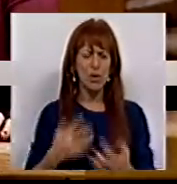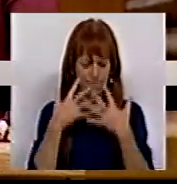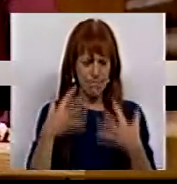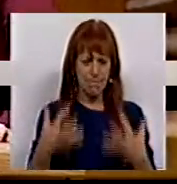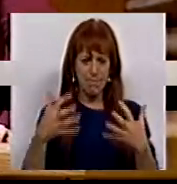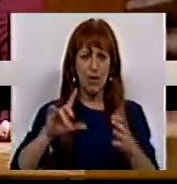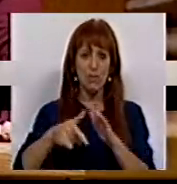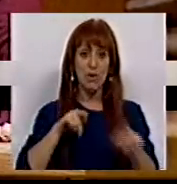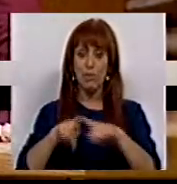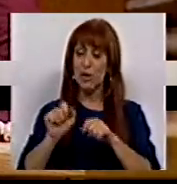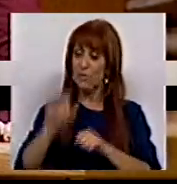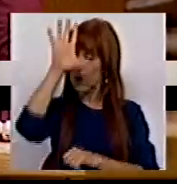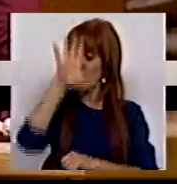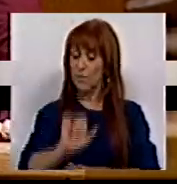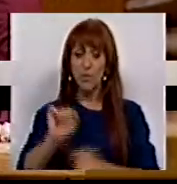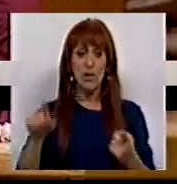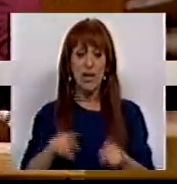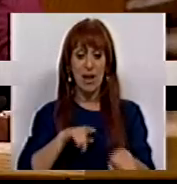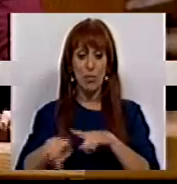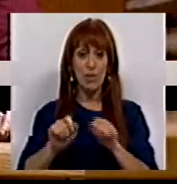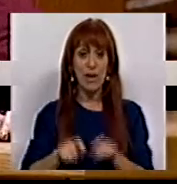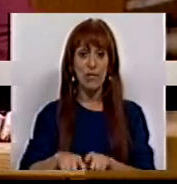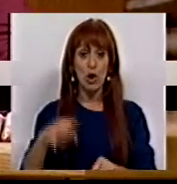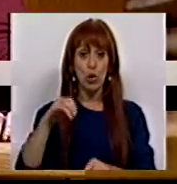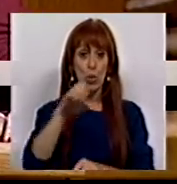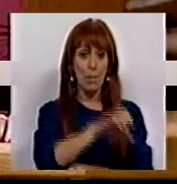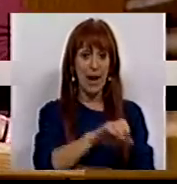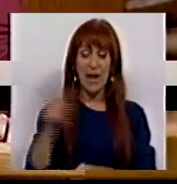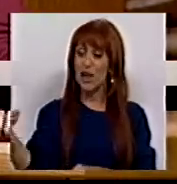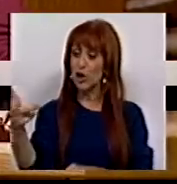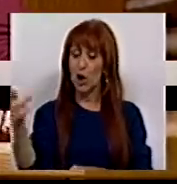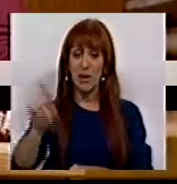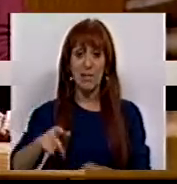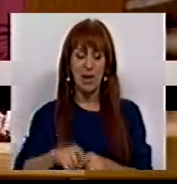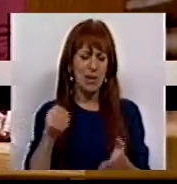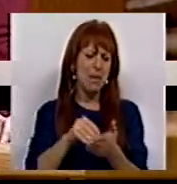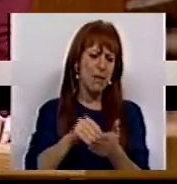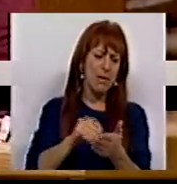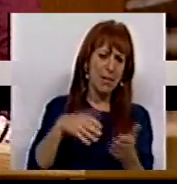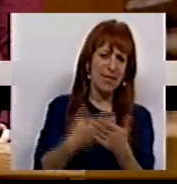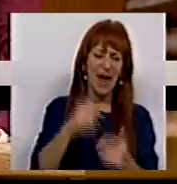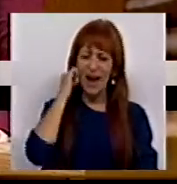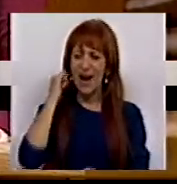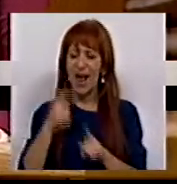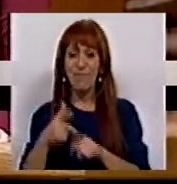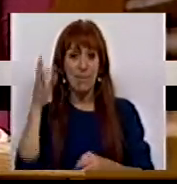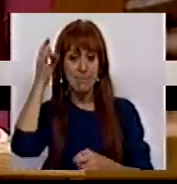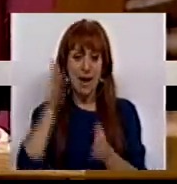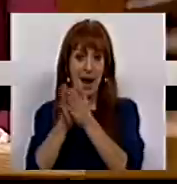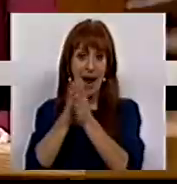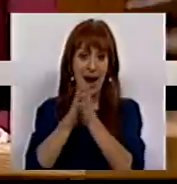do projeto político deste Governo e da política dos PEC e da Troika. Empobrecimento, agravamento da